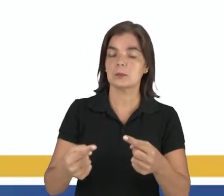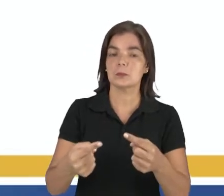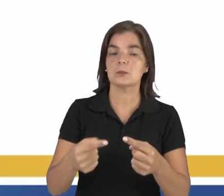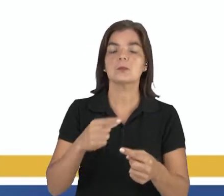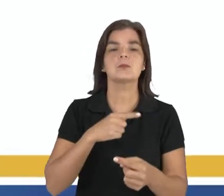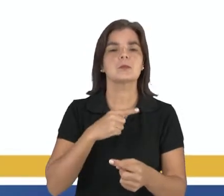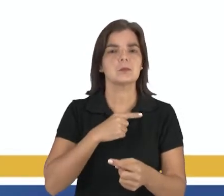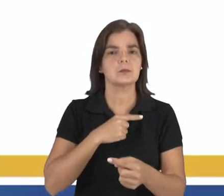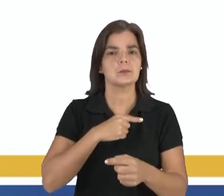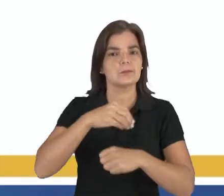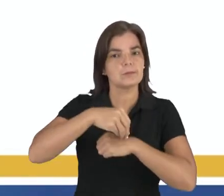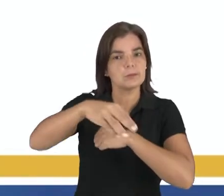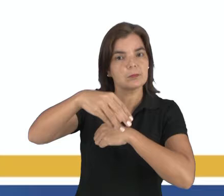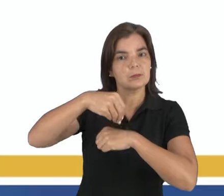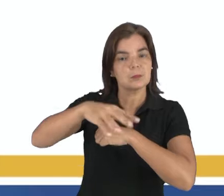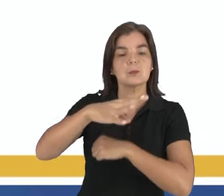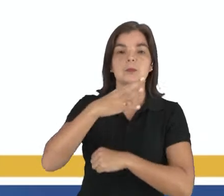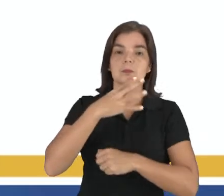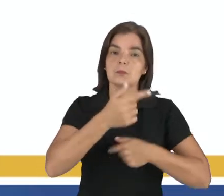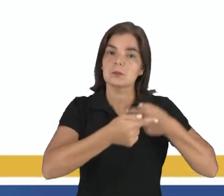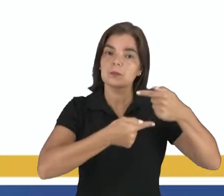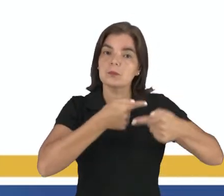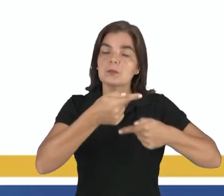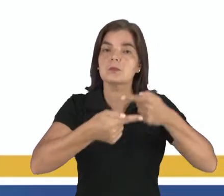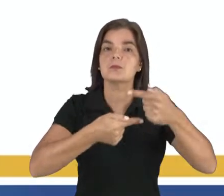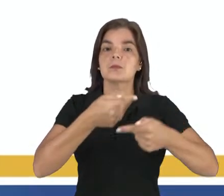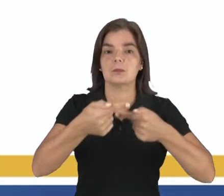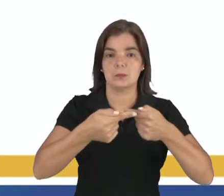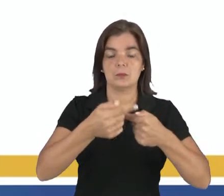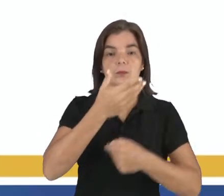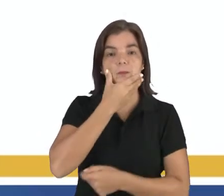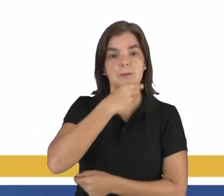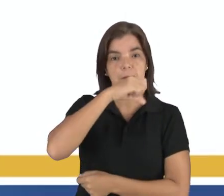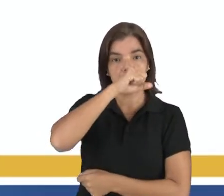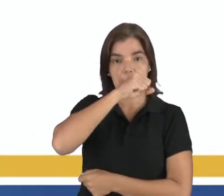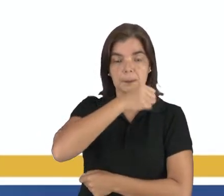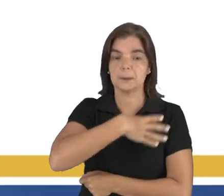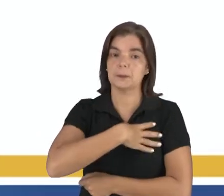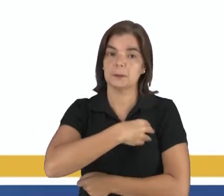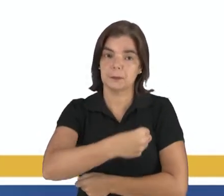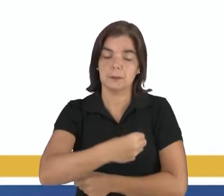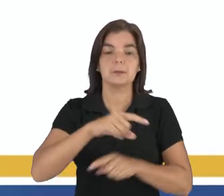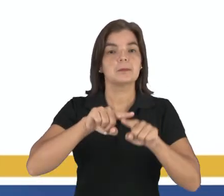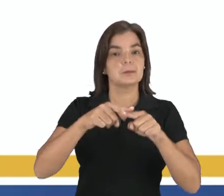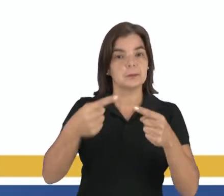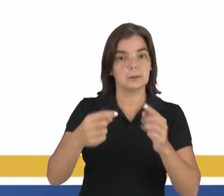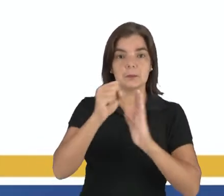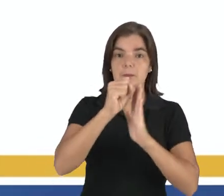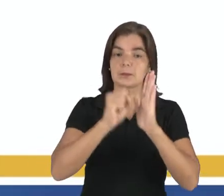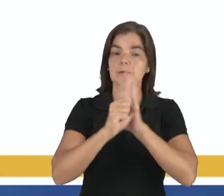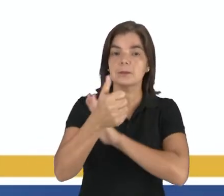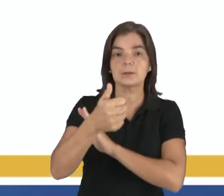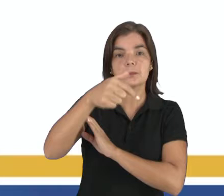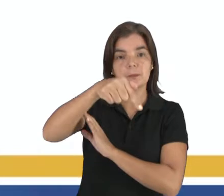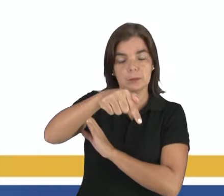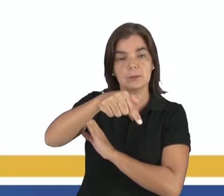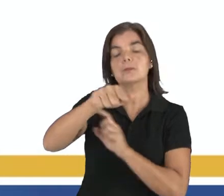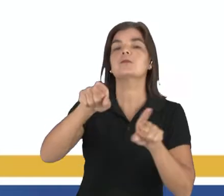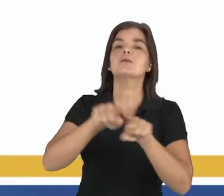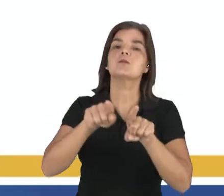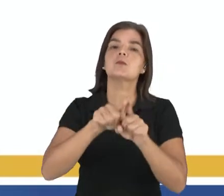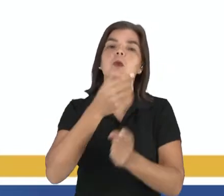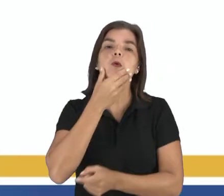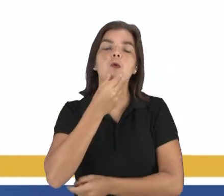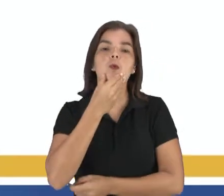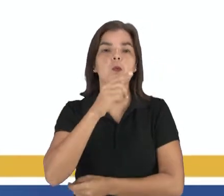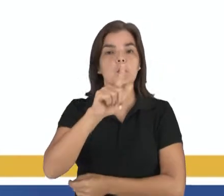elas passavam seus conhecimentos de geração para geração, de pais para filhos. Porém, no século XVII, Galileu Galilei